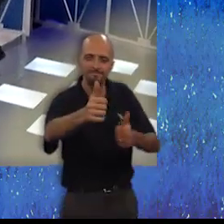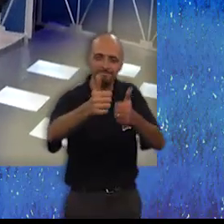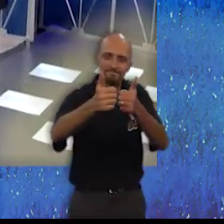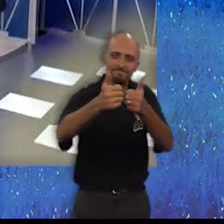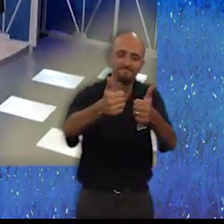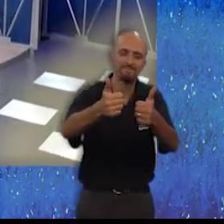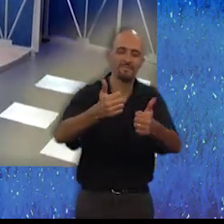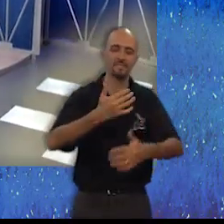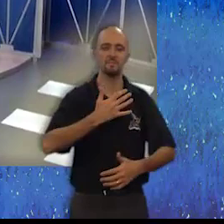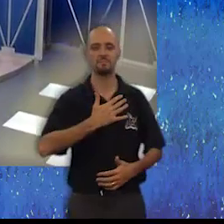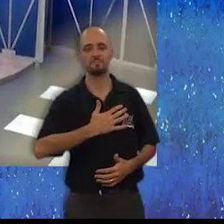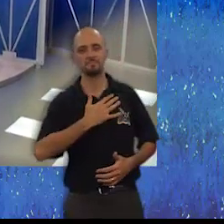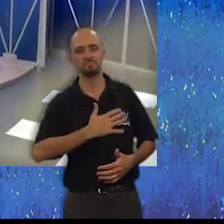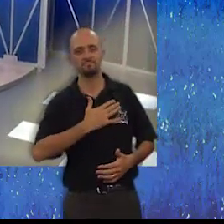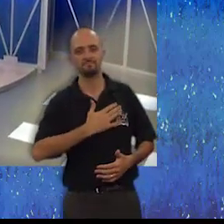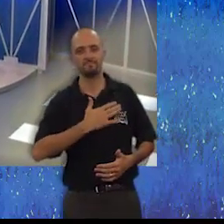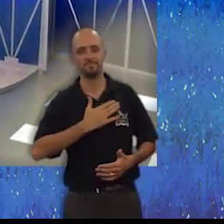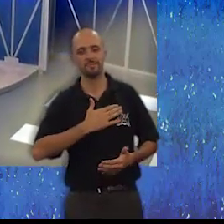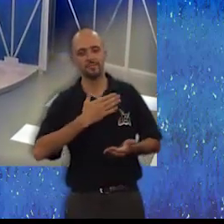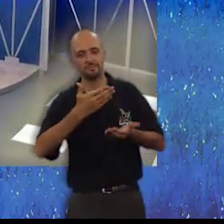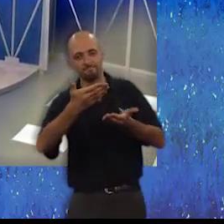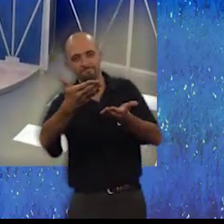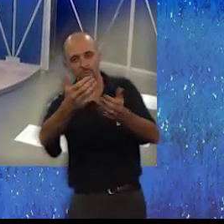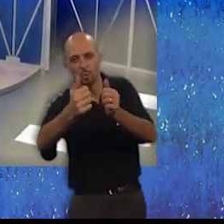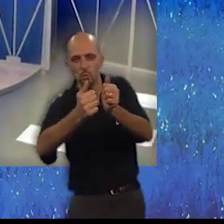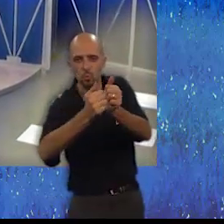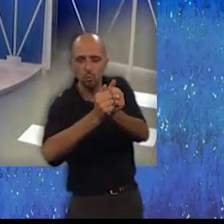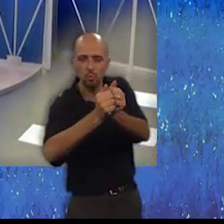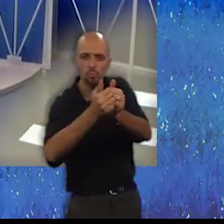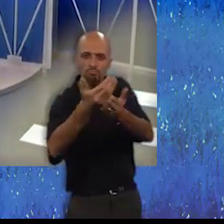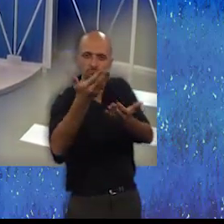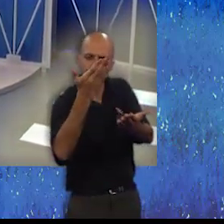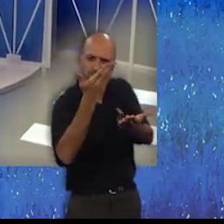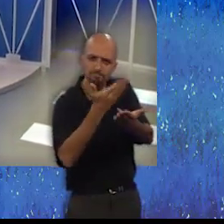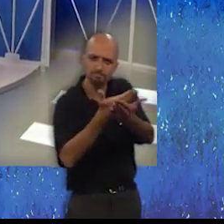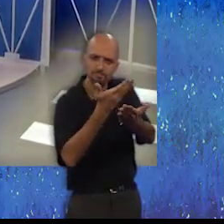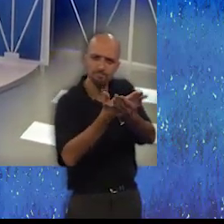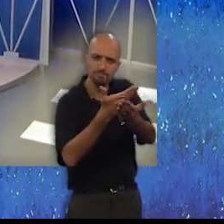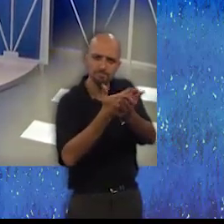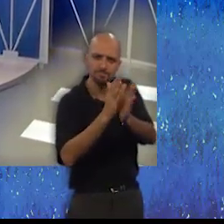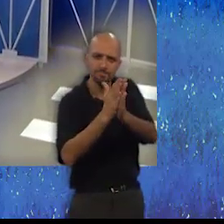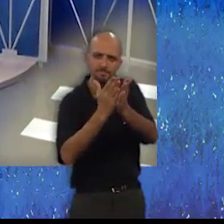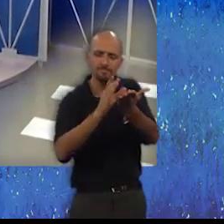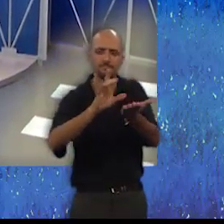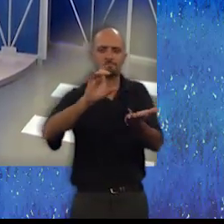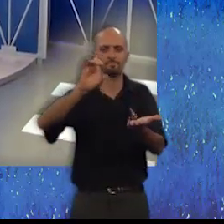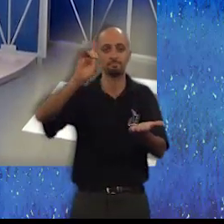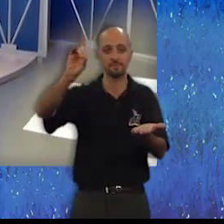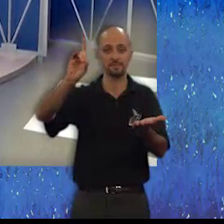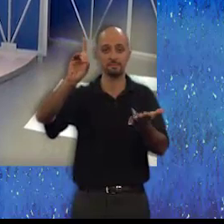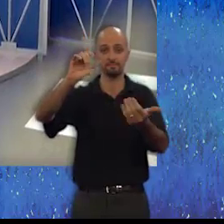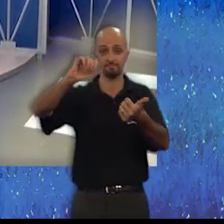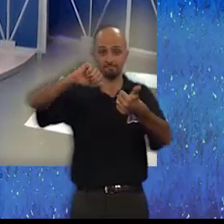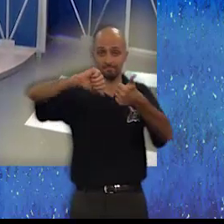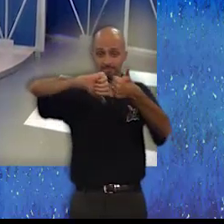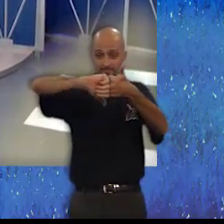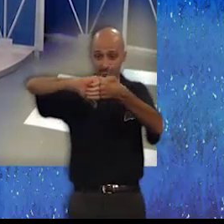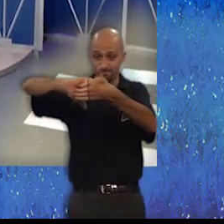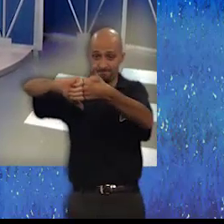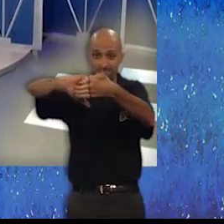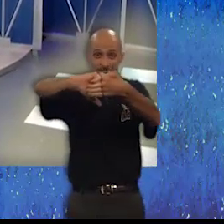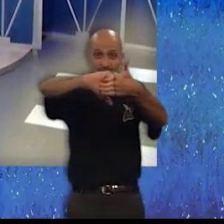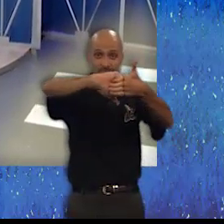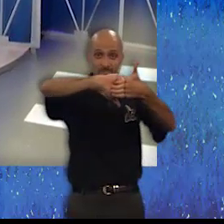Olá, tudo bem? É um prazer, uma alegria muito grande estar aqui outra vez para começar um programa maravilhoso, a Arena do